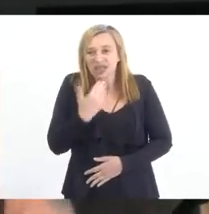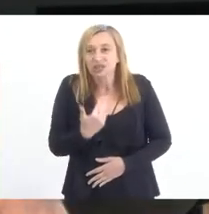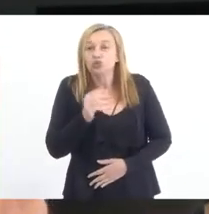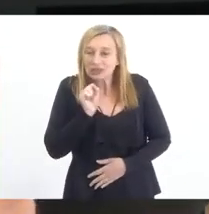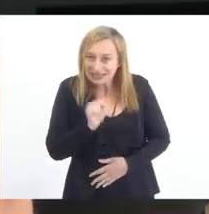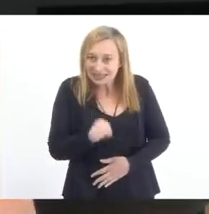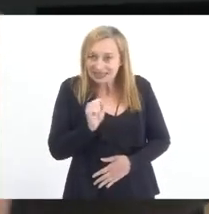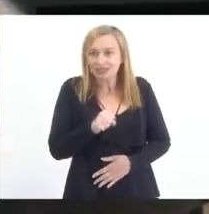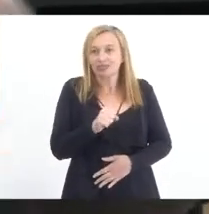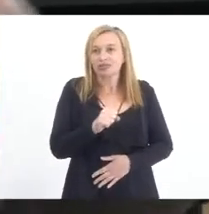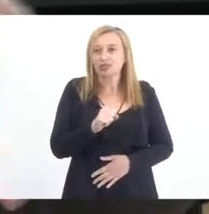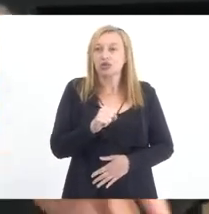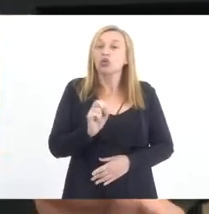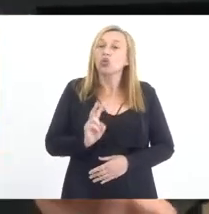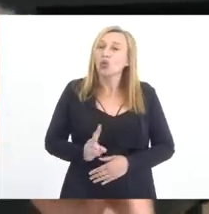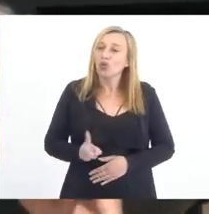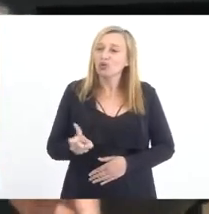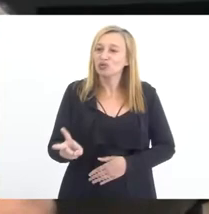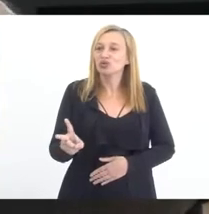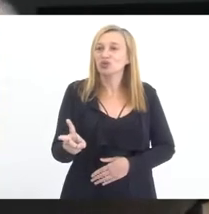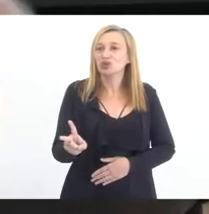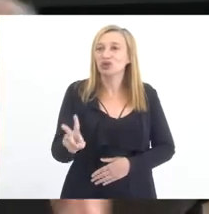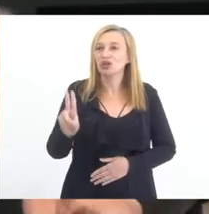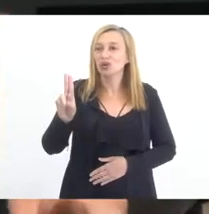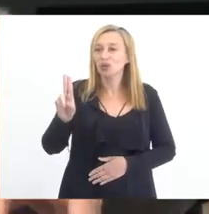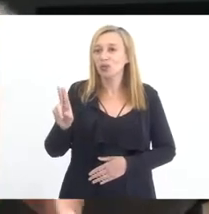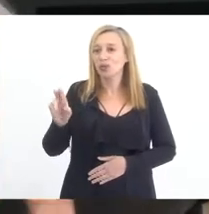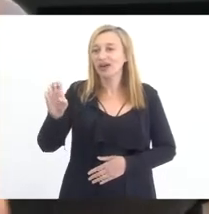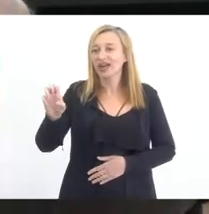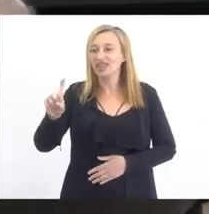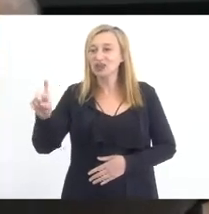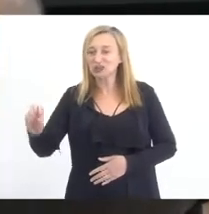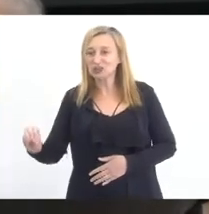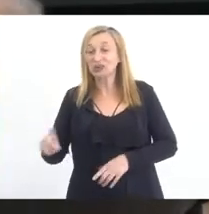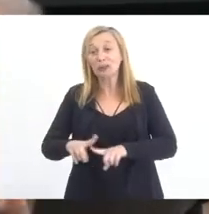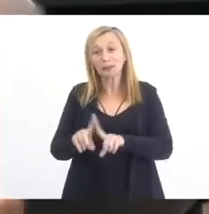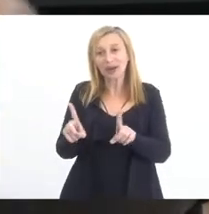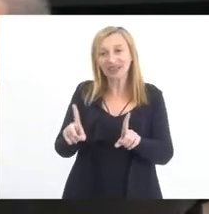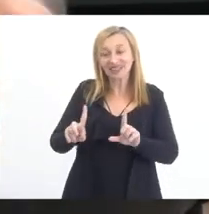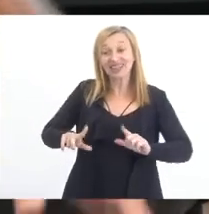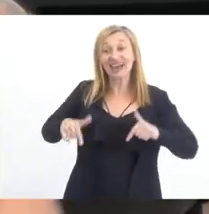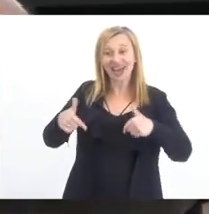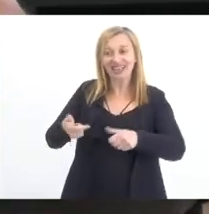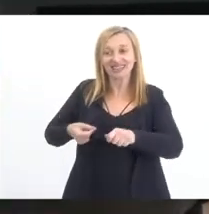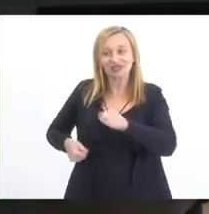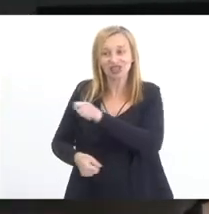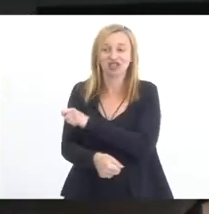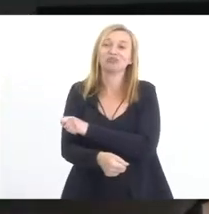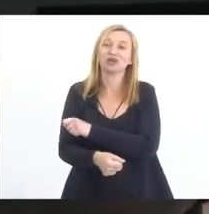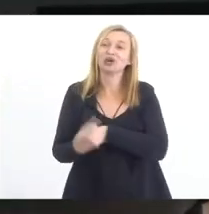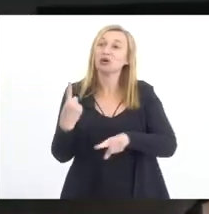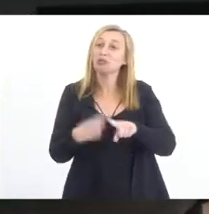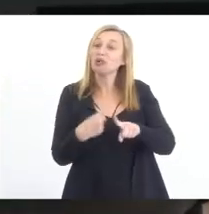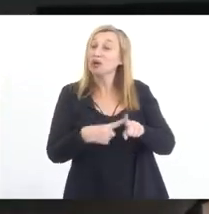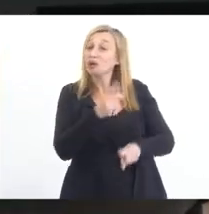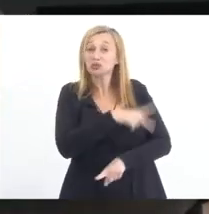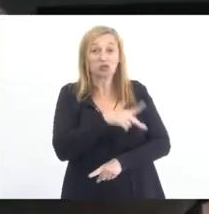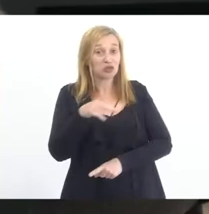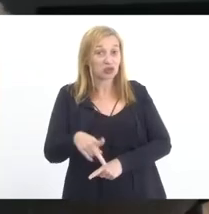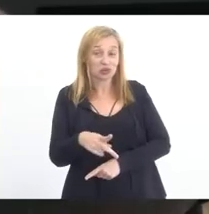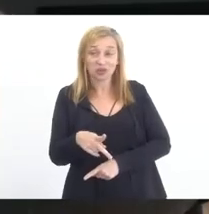sim, que continue a UESO, mas que se haja investimento, porque os